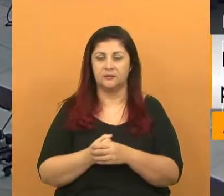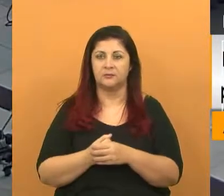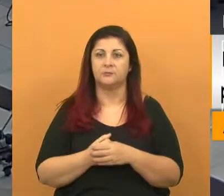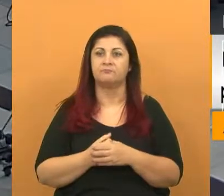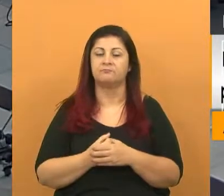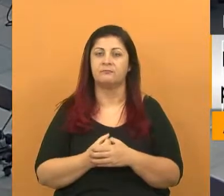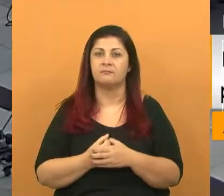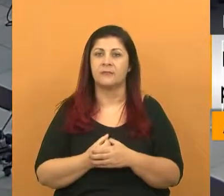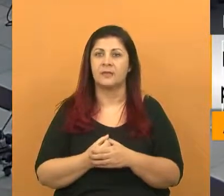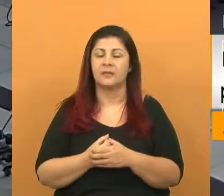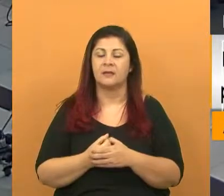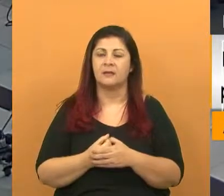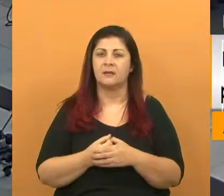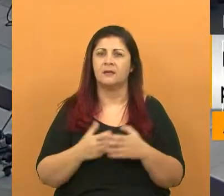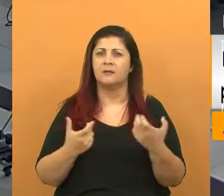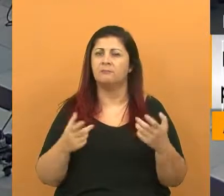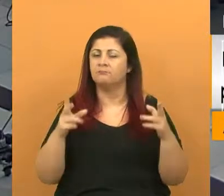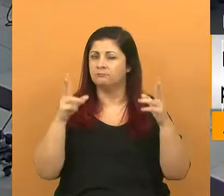E eu percebi assim, uma certa